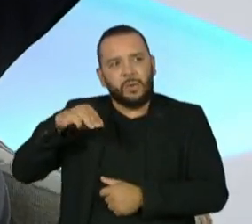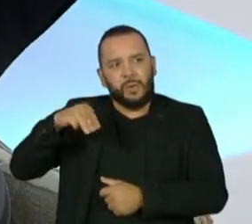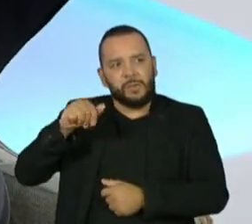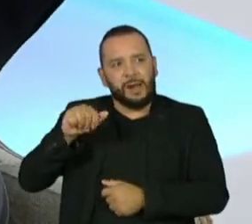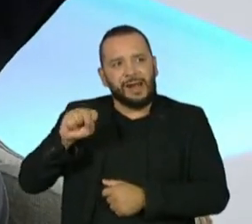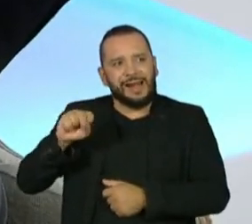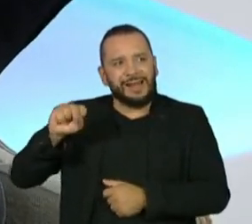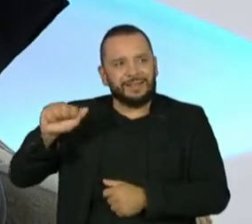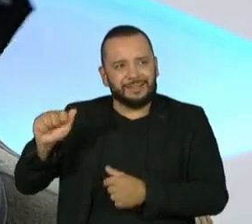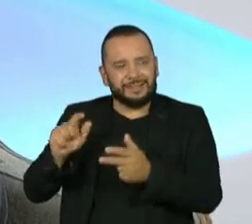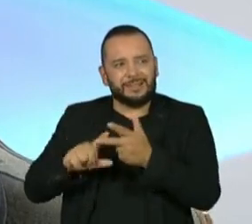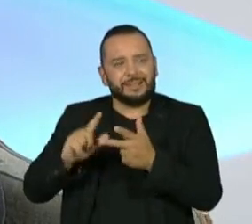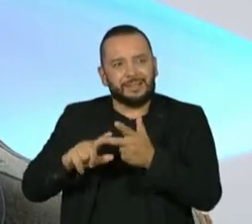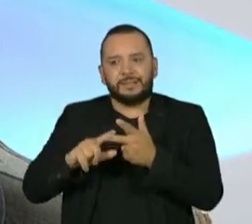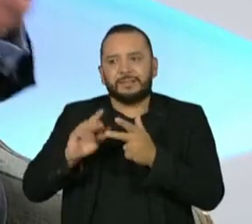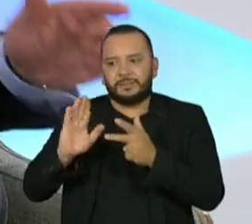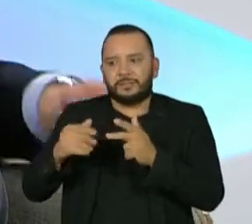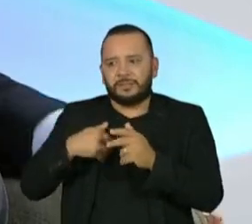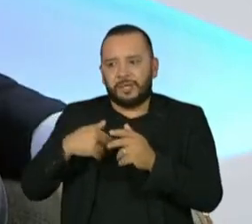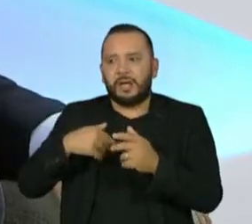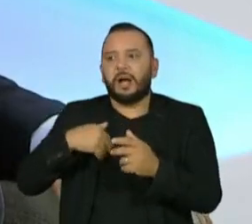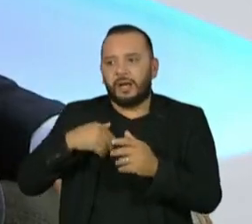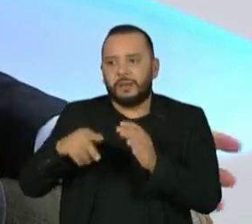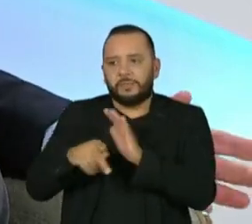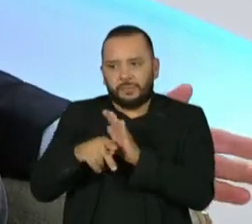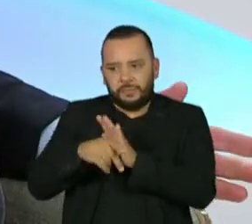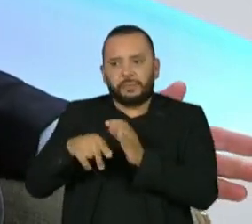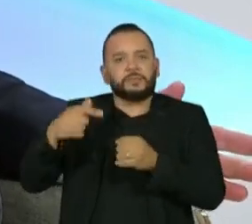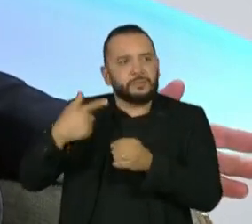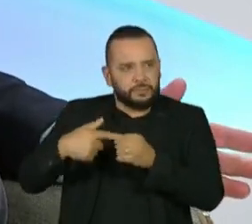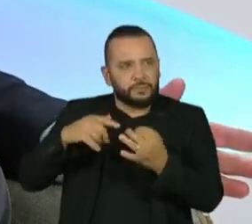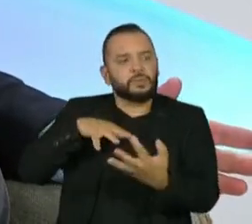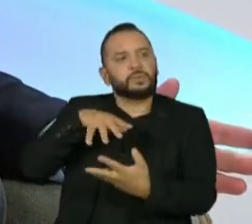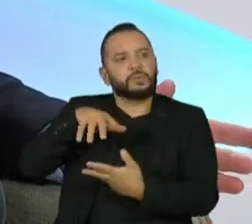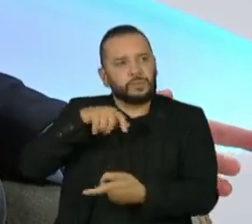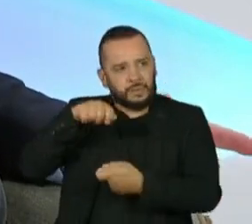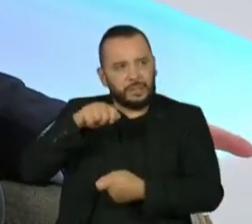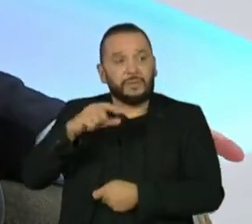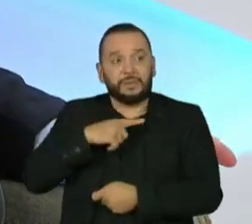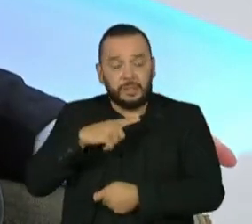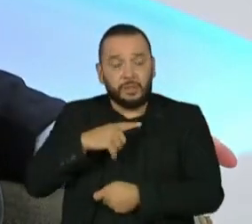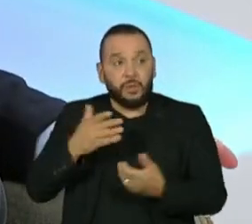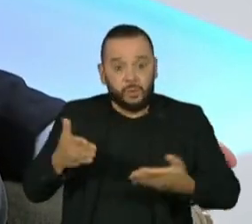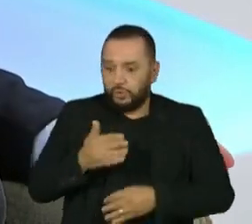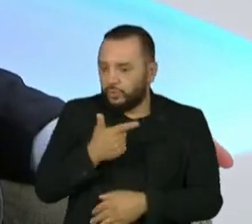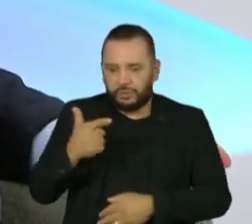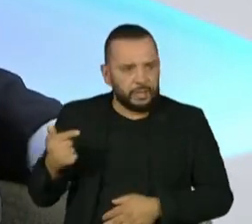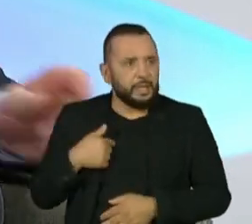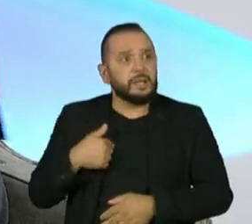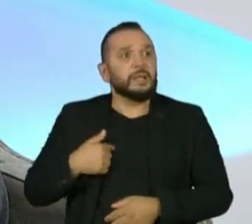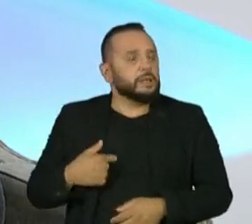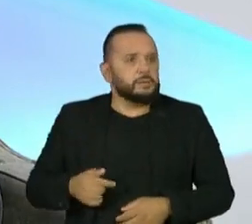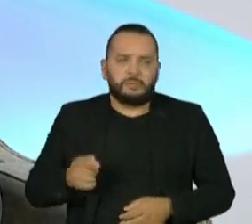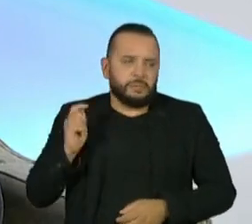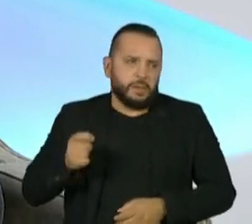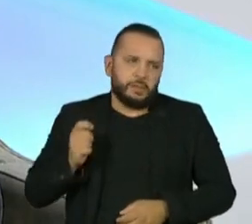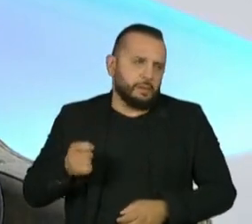estima justificativa lá atrás certamente Hoje não tem e os leilões são a prova disso qualquer